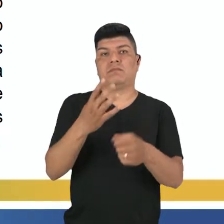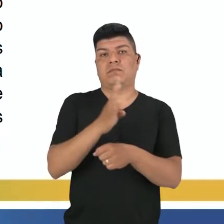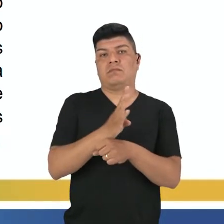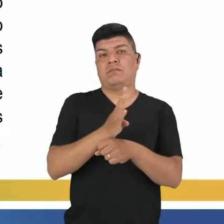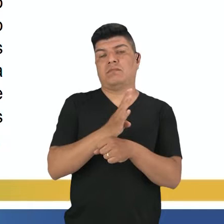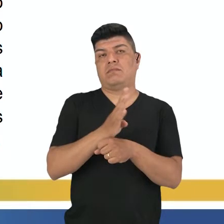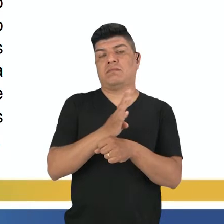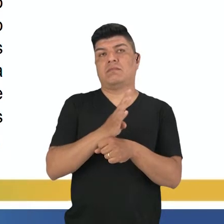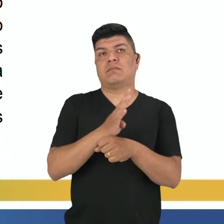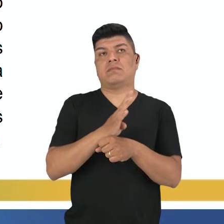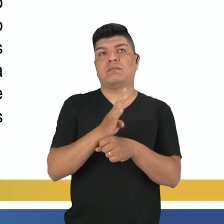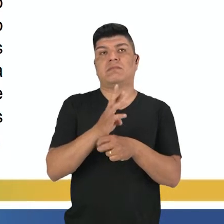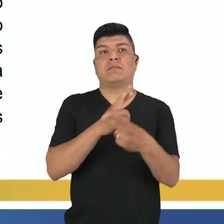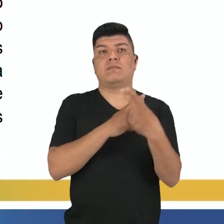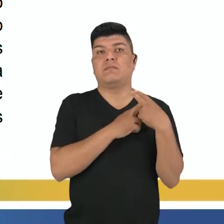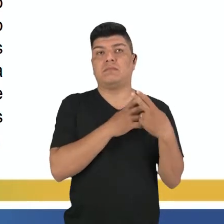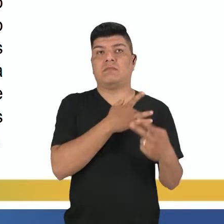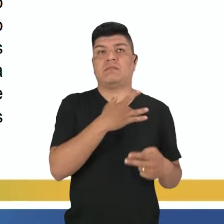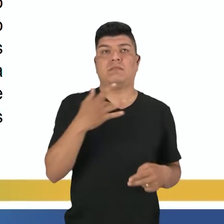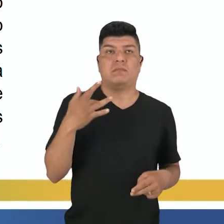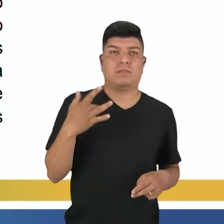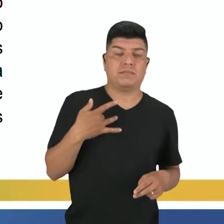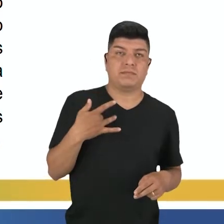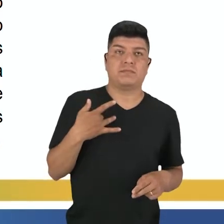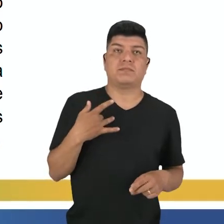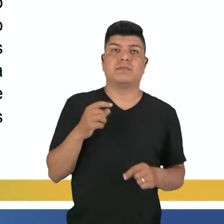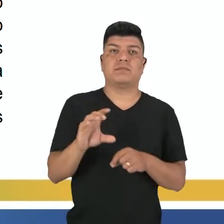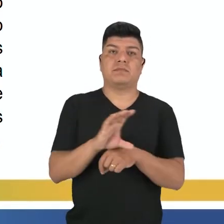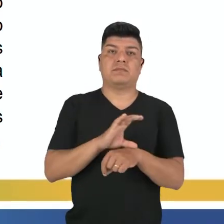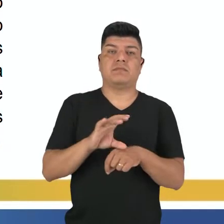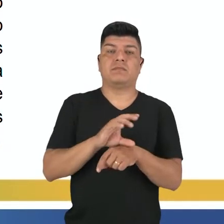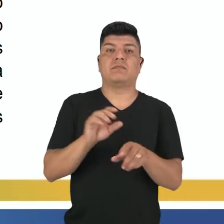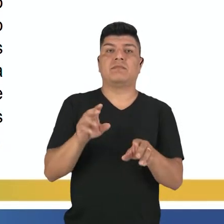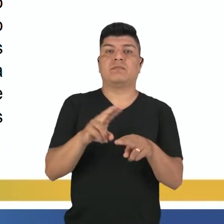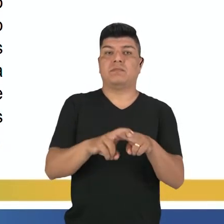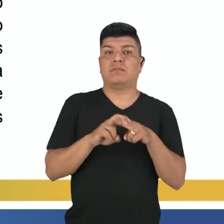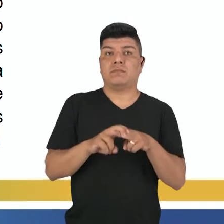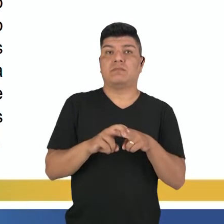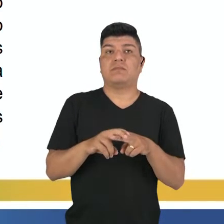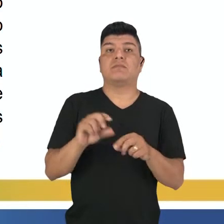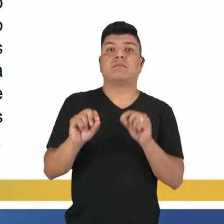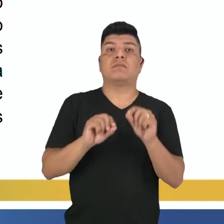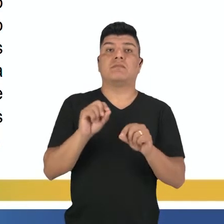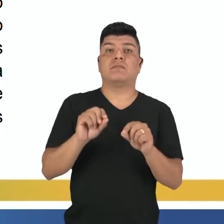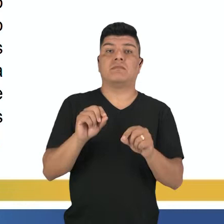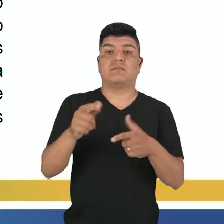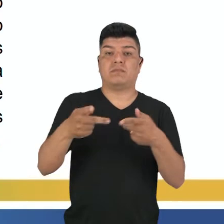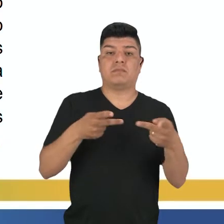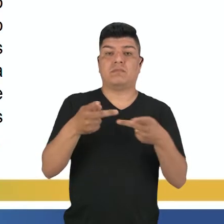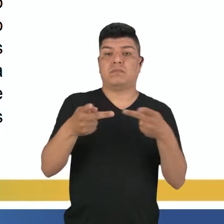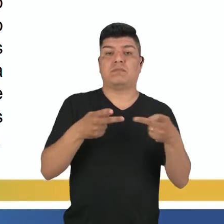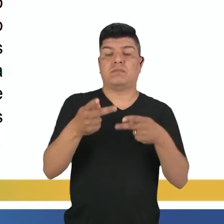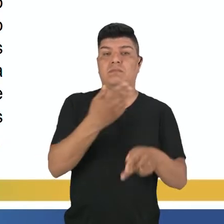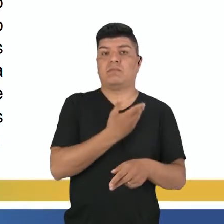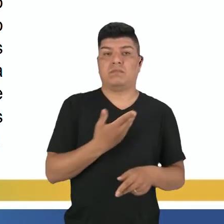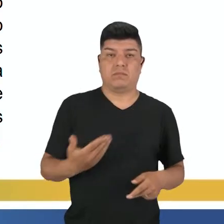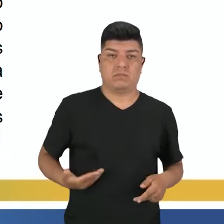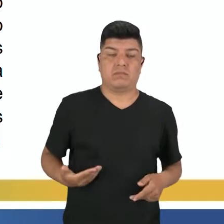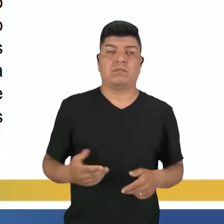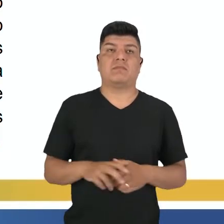4 anos, relacionados à saúde, e constituem-se, portanto, como um instrumento de planejamento do